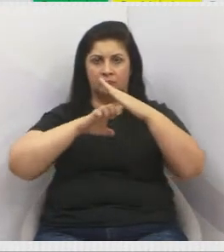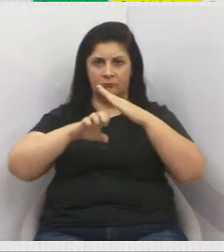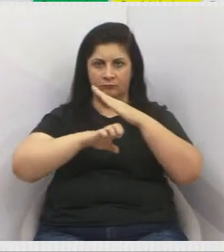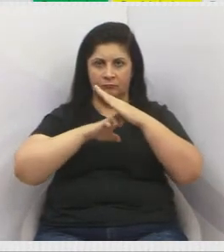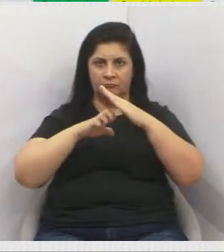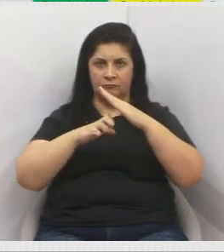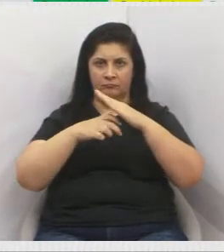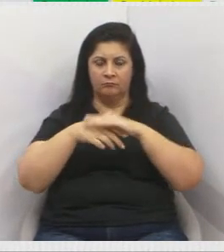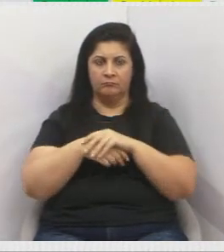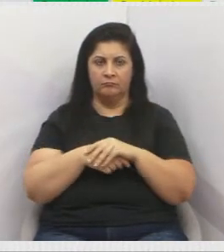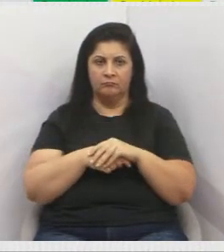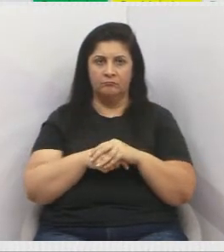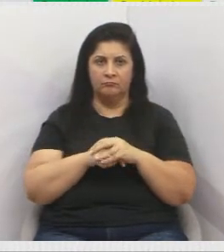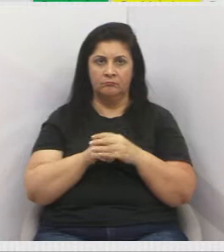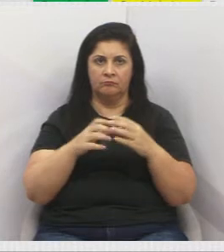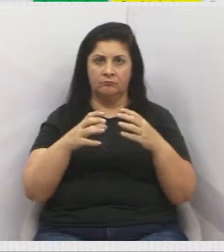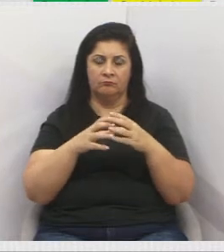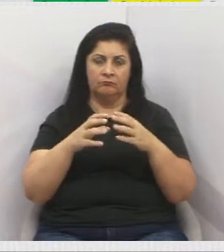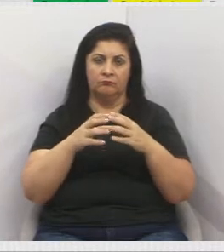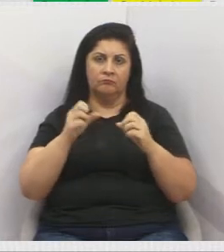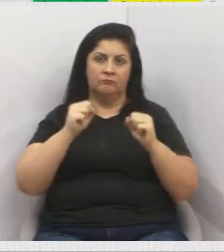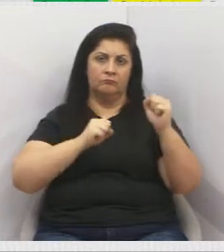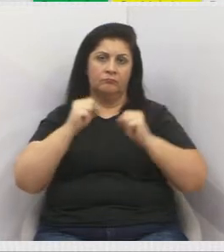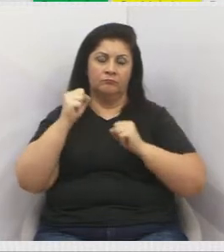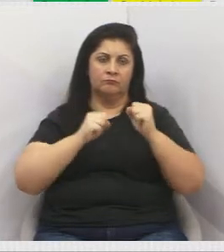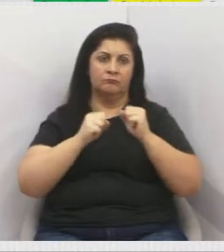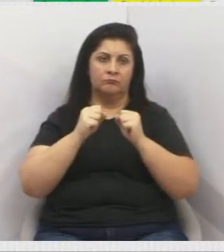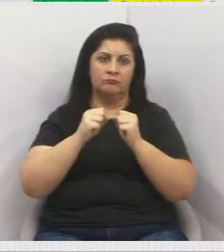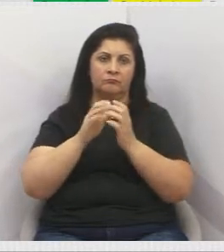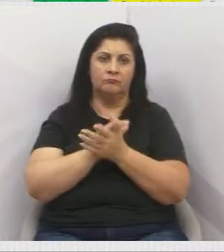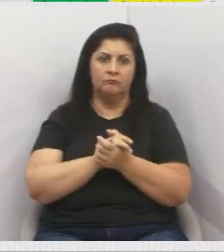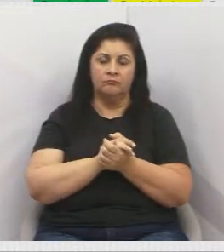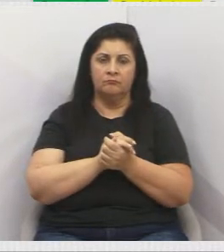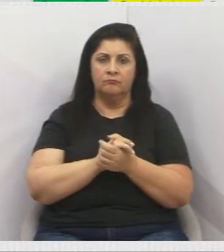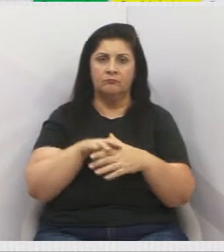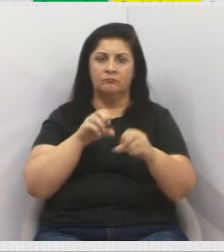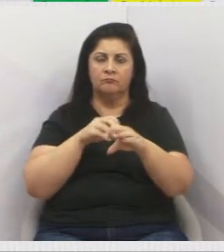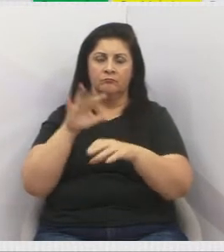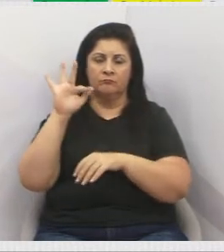profissionais, Associação Comercial e Industrial de Jacareí, entidades acadêmicas